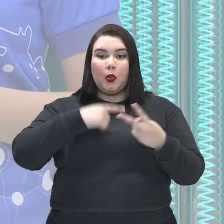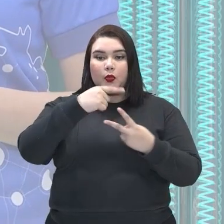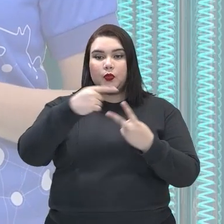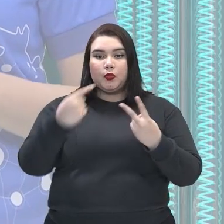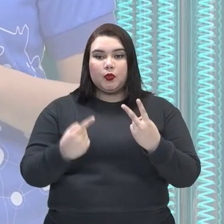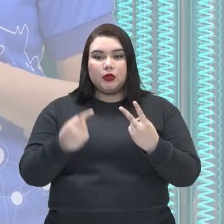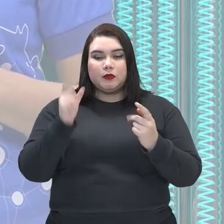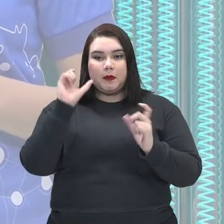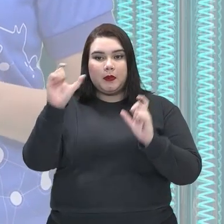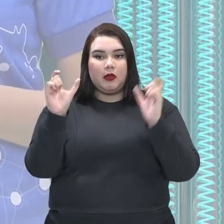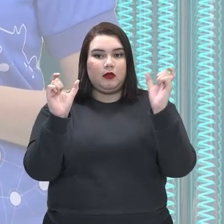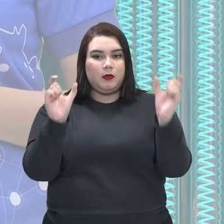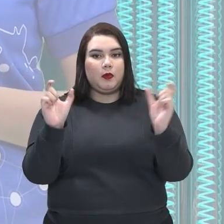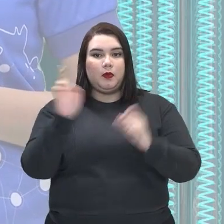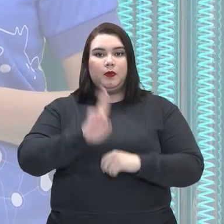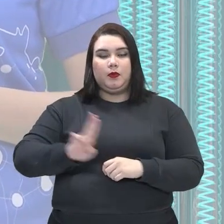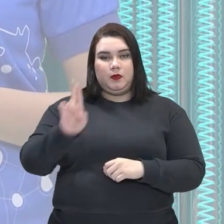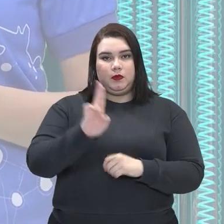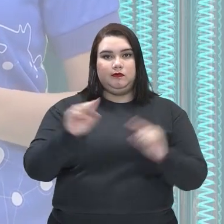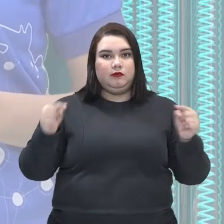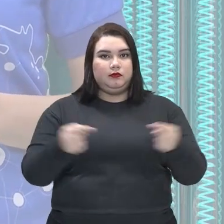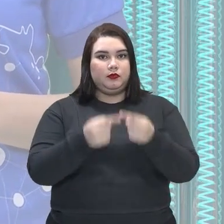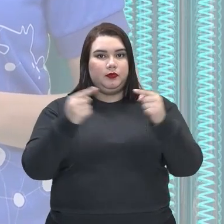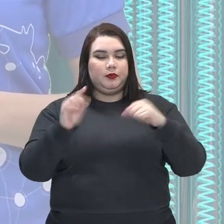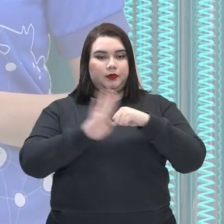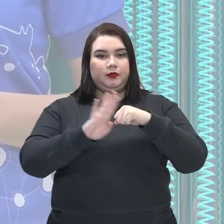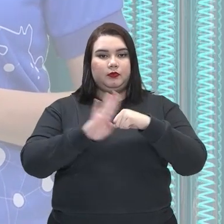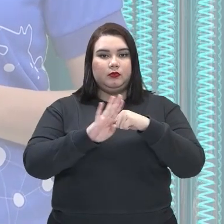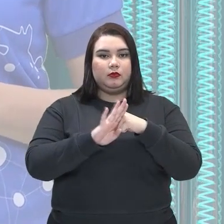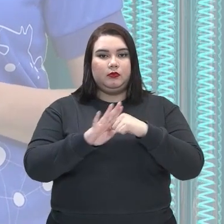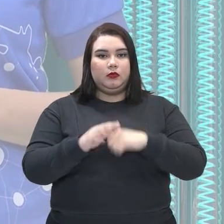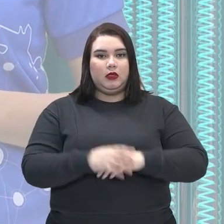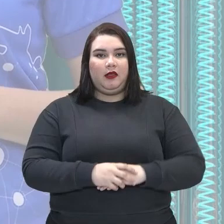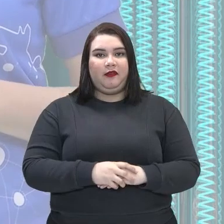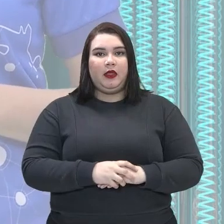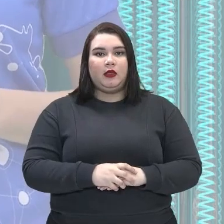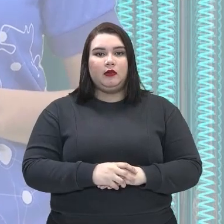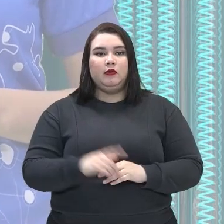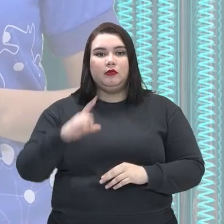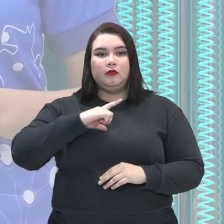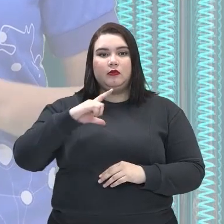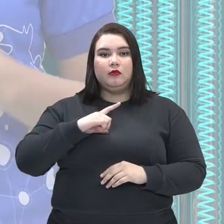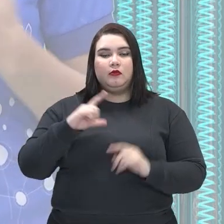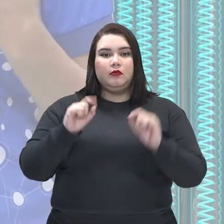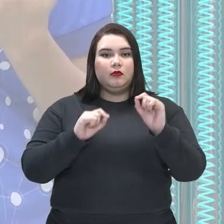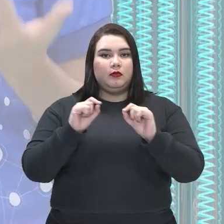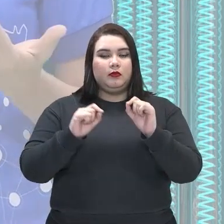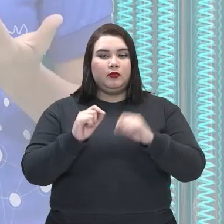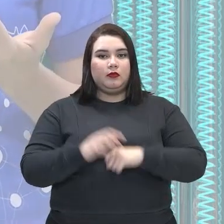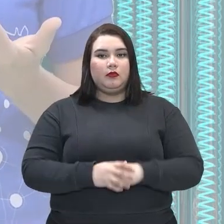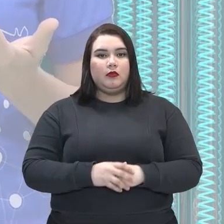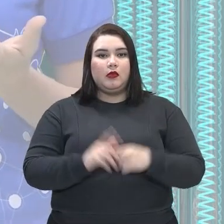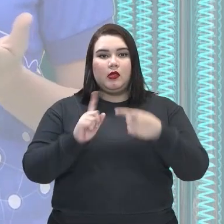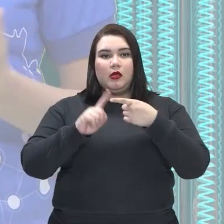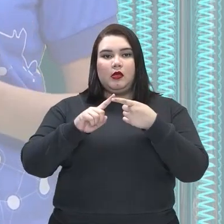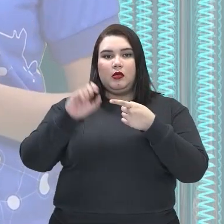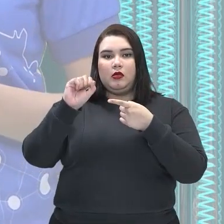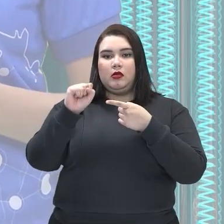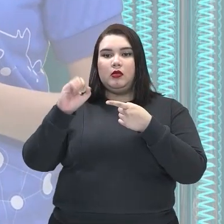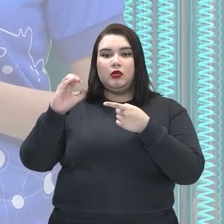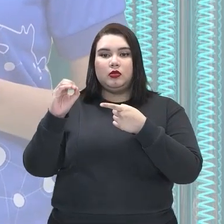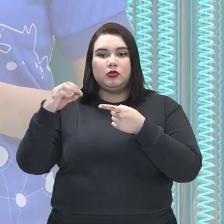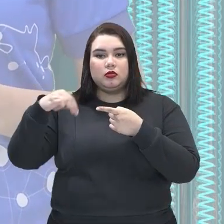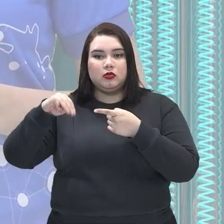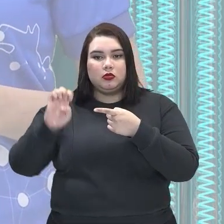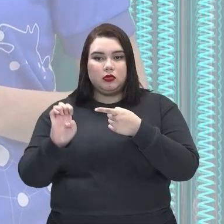utilizamos também com os uncountable nouns. Então, diz aqui o seguinte, ó, some, any. O que são os some e